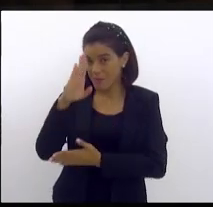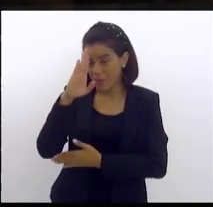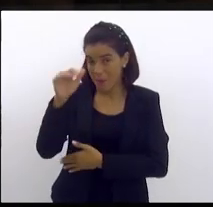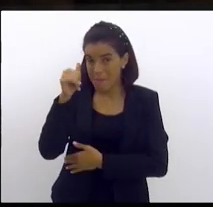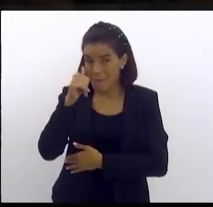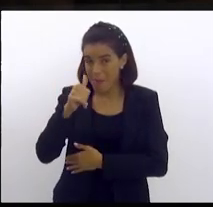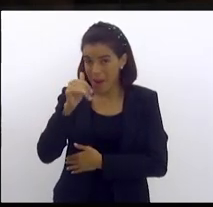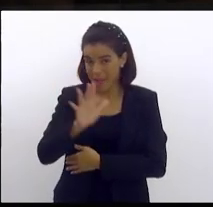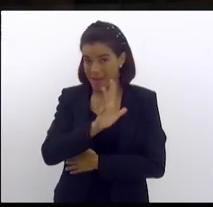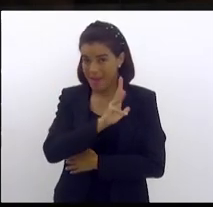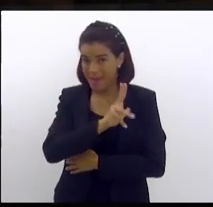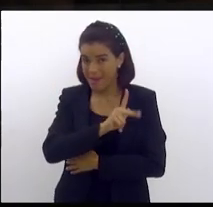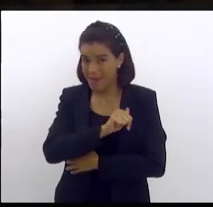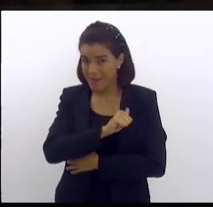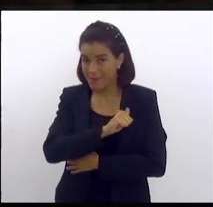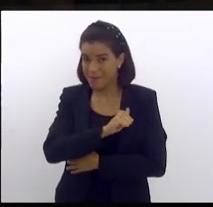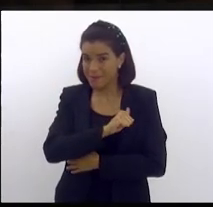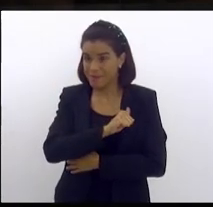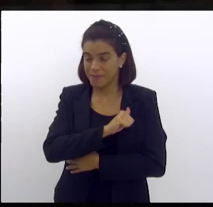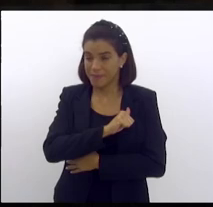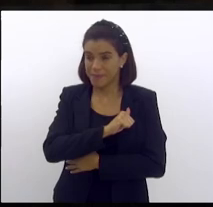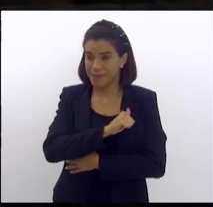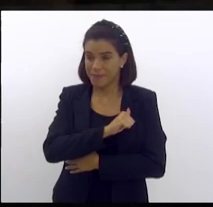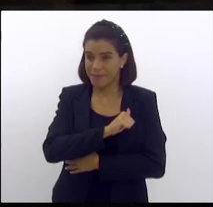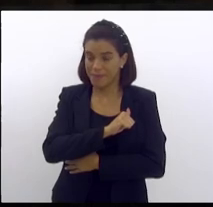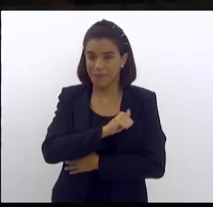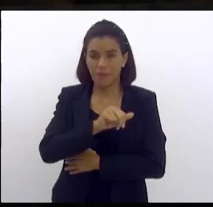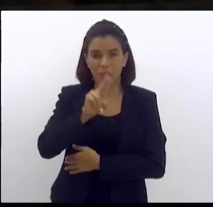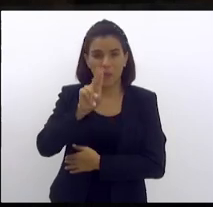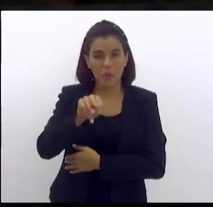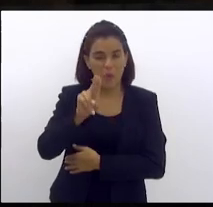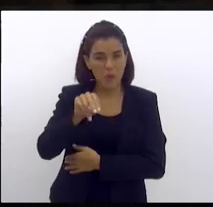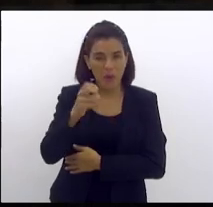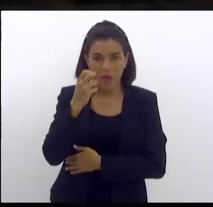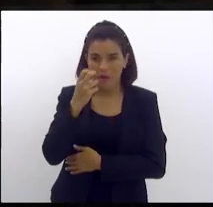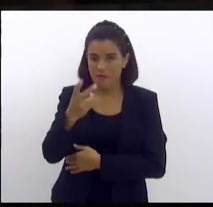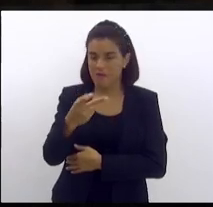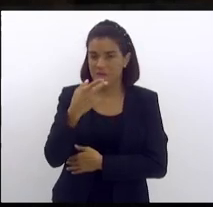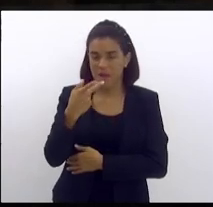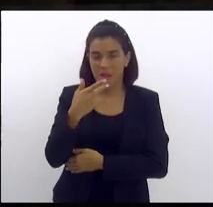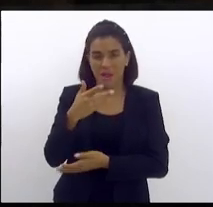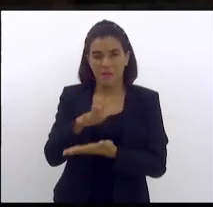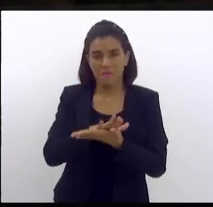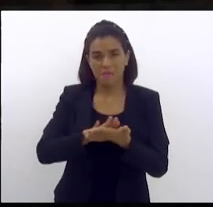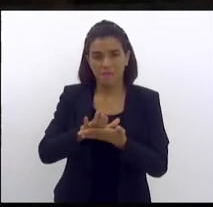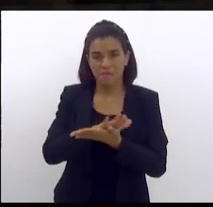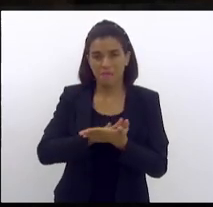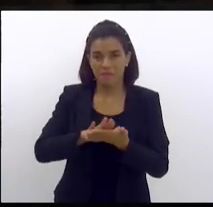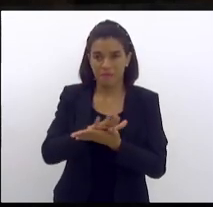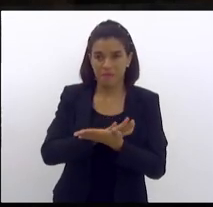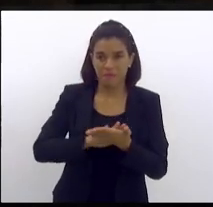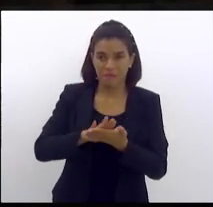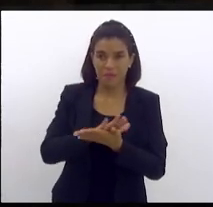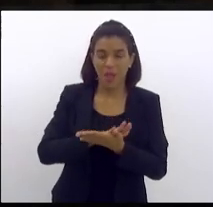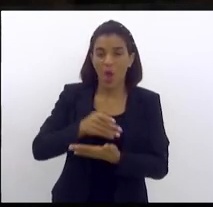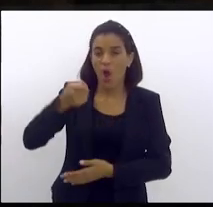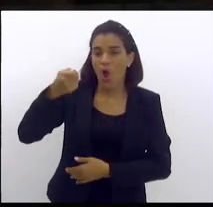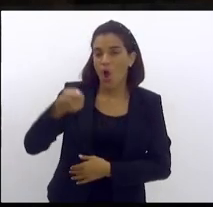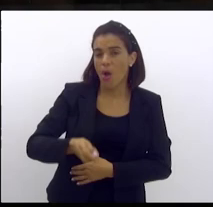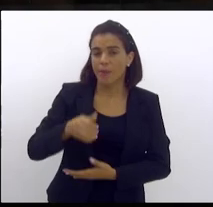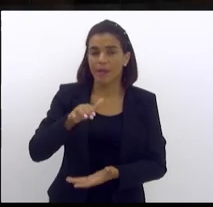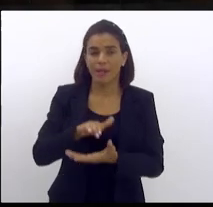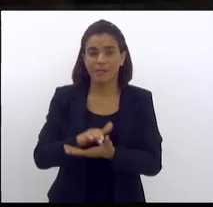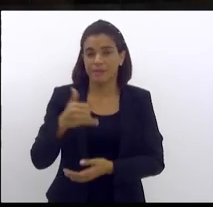palestinas Nunca vi ninguém ningém falar nada das mulheres que são estupradas crianças que são obrigadas a casar com 10 anos